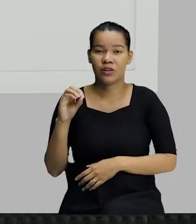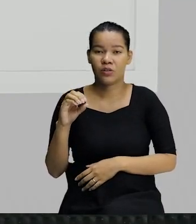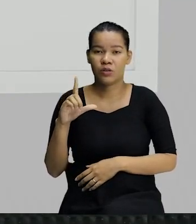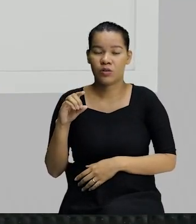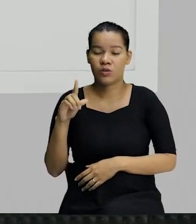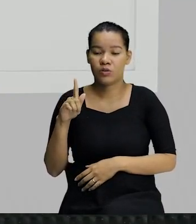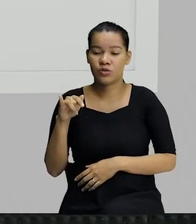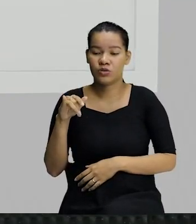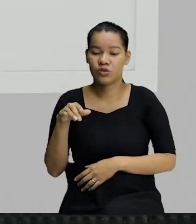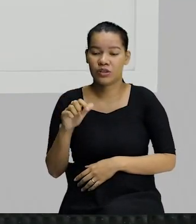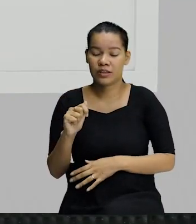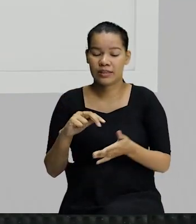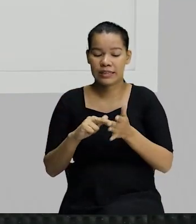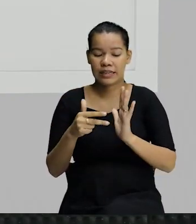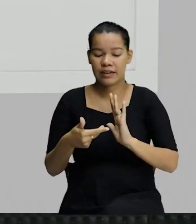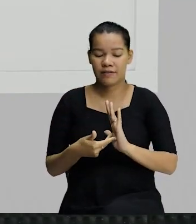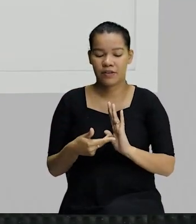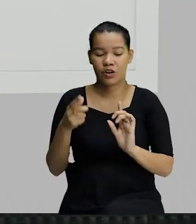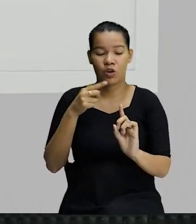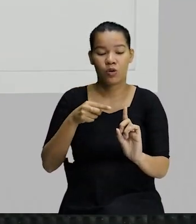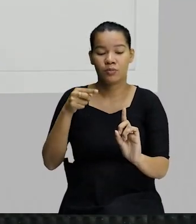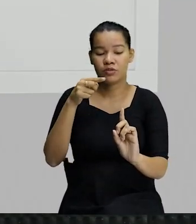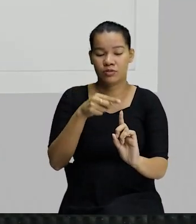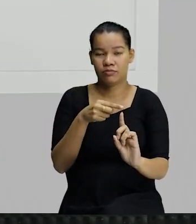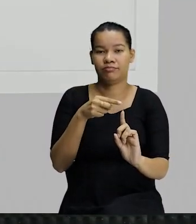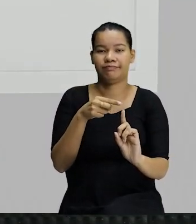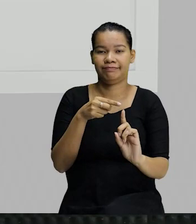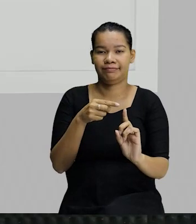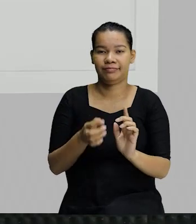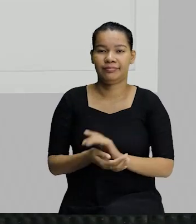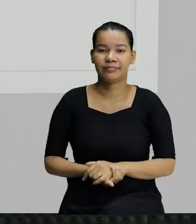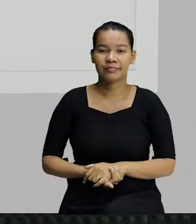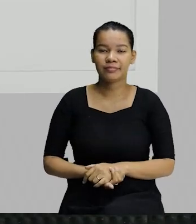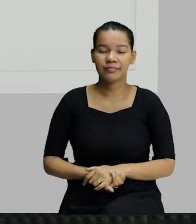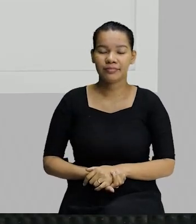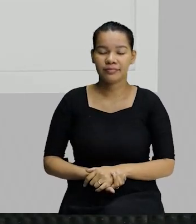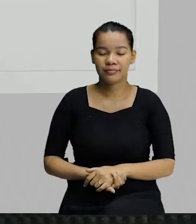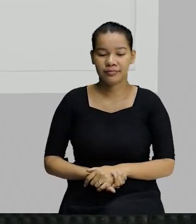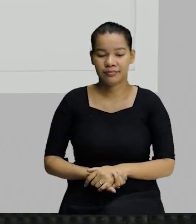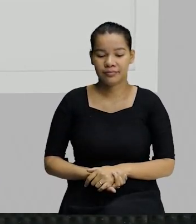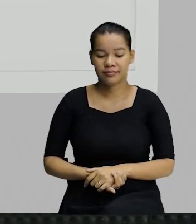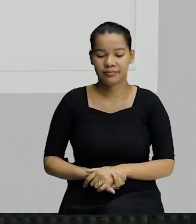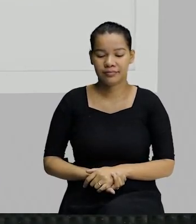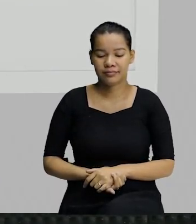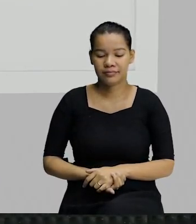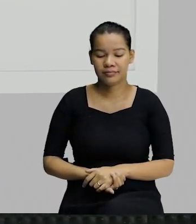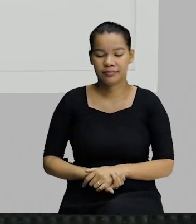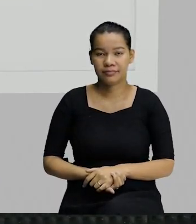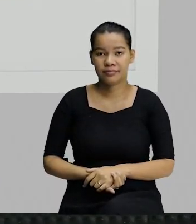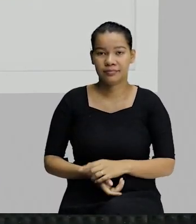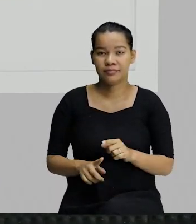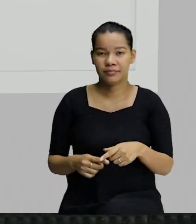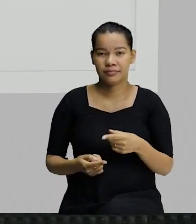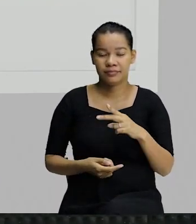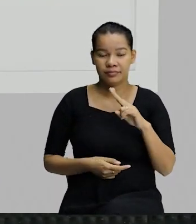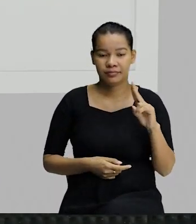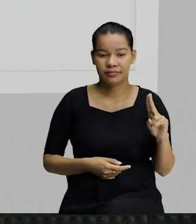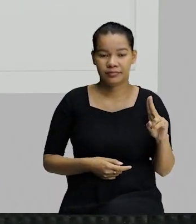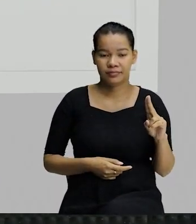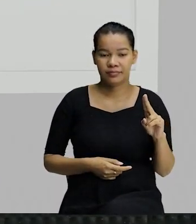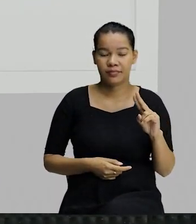finalidade. Vamos trazer finalidade. Pronto. Para não complicar a coisa, finalidade, tá certo? Mas aí o nome certo